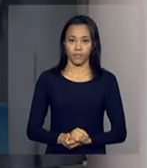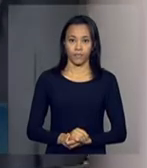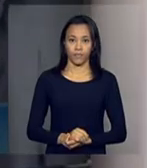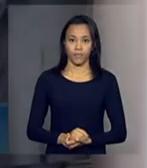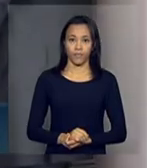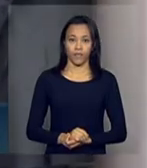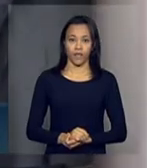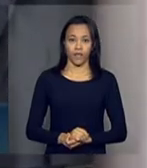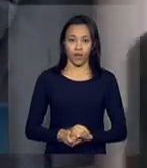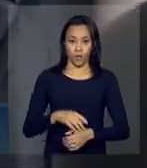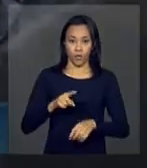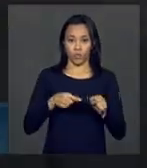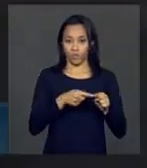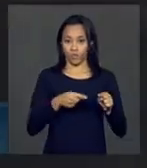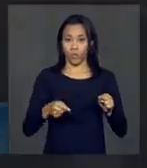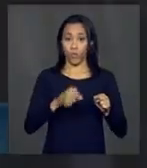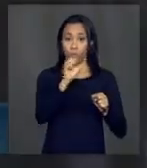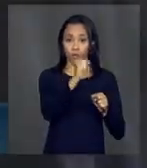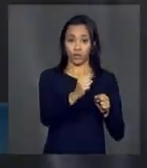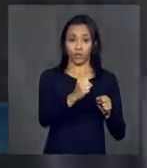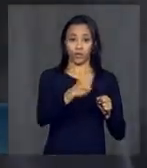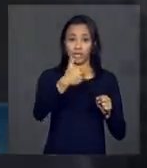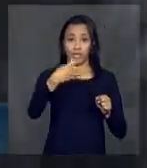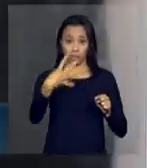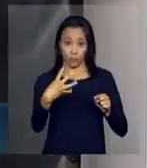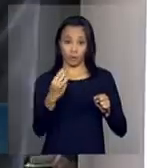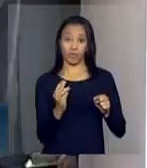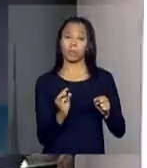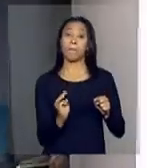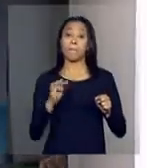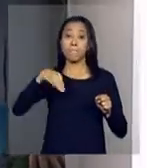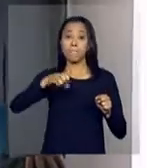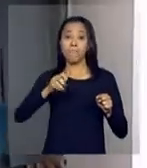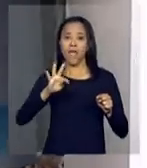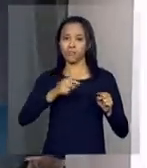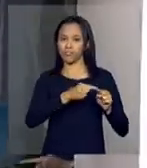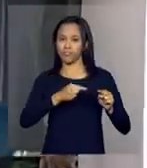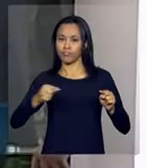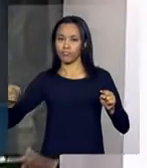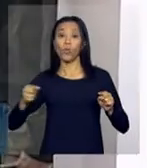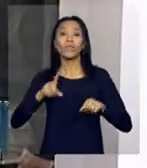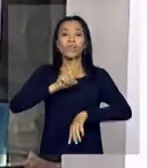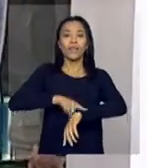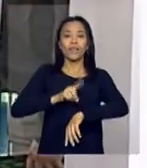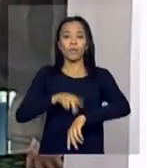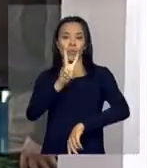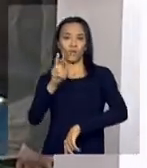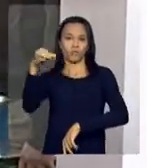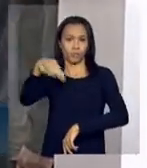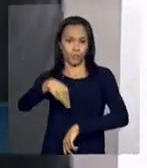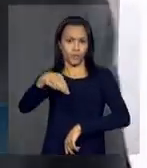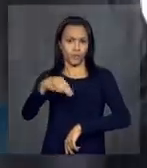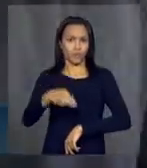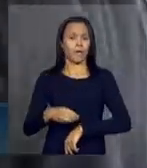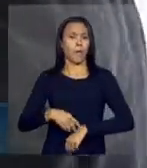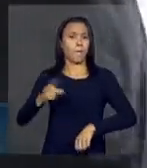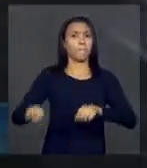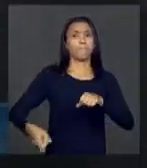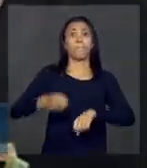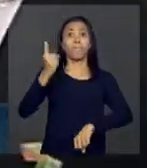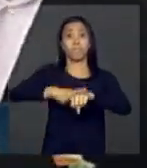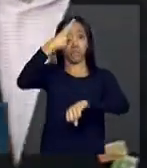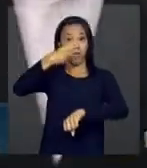O trajeto de 814 metros vai ser percorrido em apenas 2 minutos. O projeto é pioneiro no país,